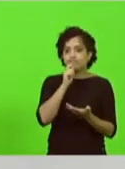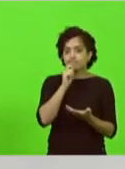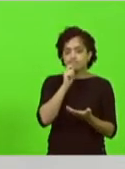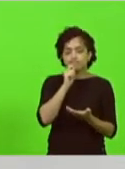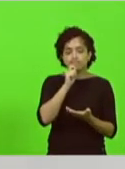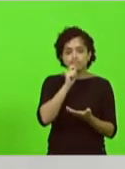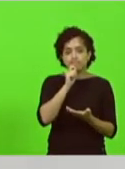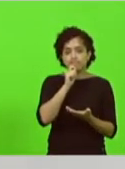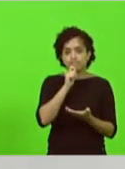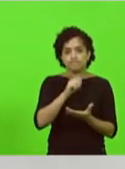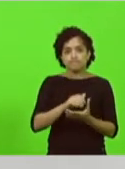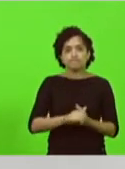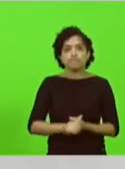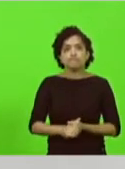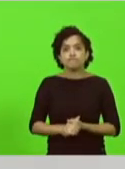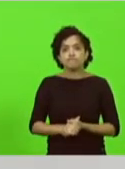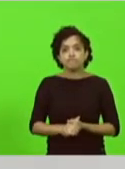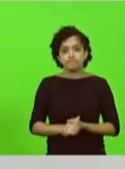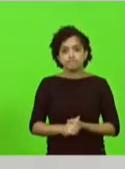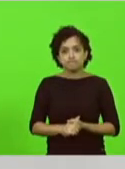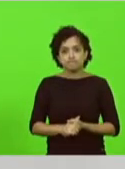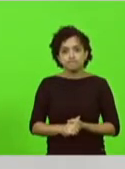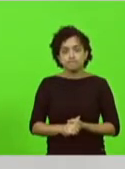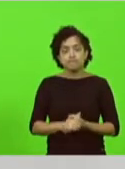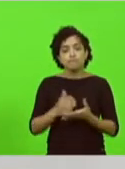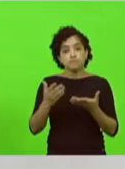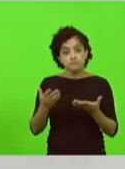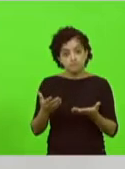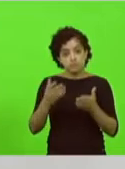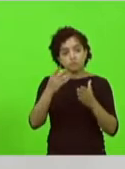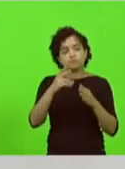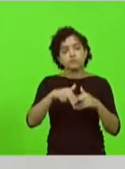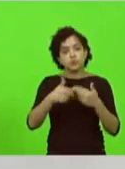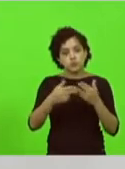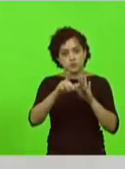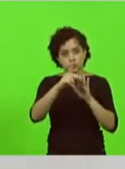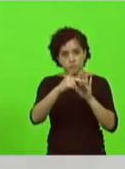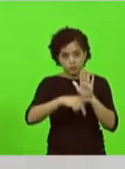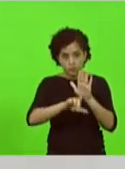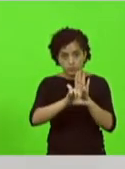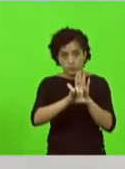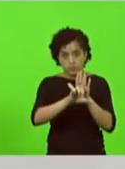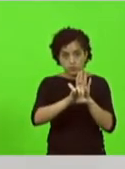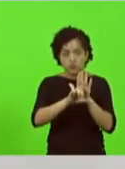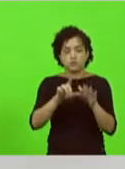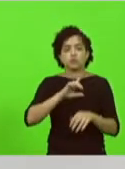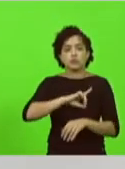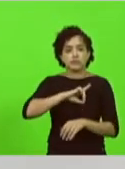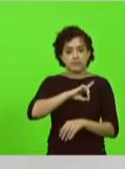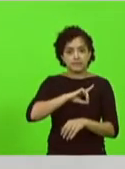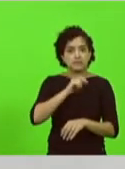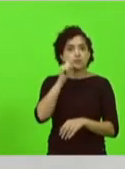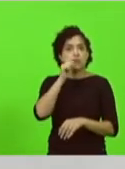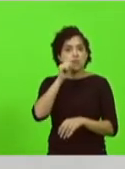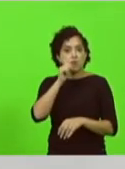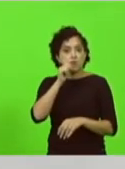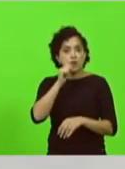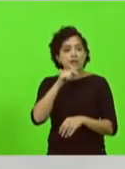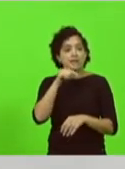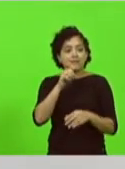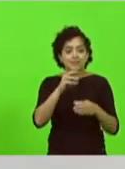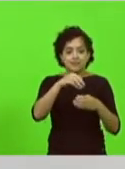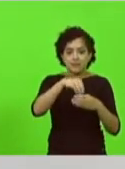não tem esse serviço. Nosso projeto determina que as delegacias da mulher tenham acesso